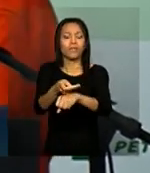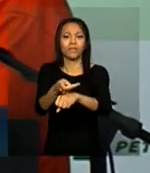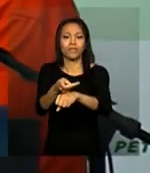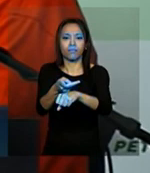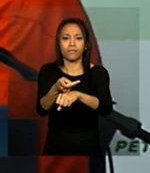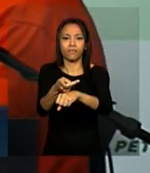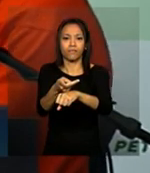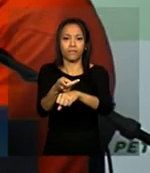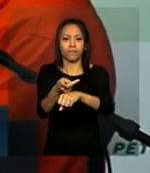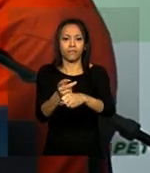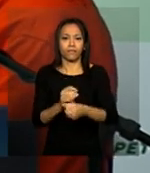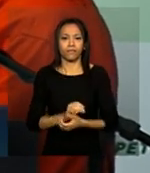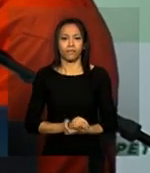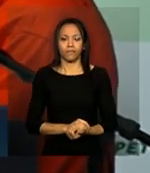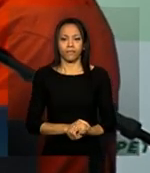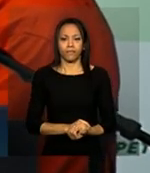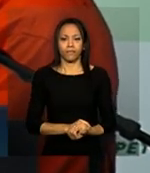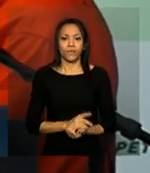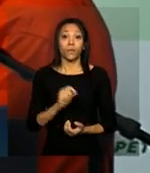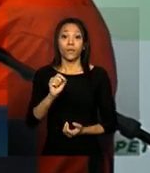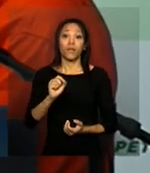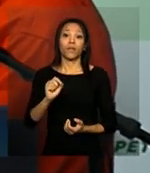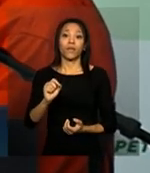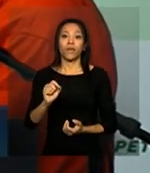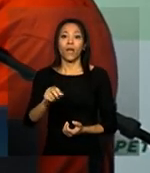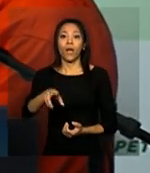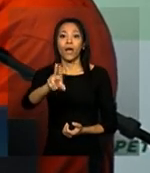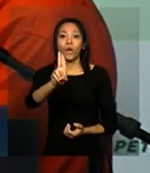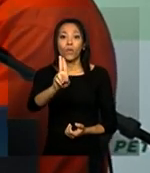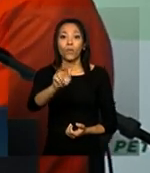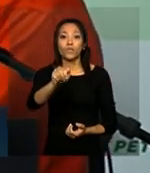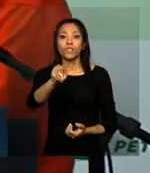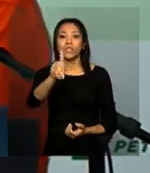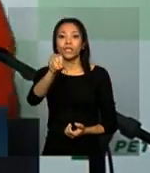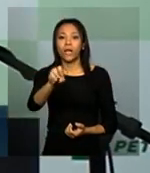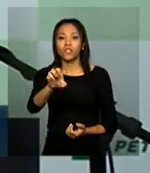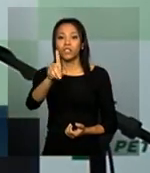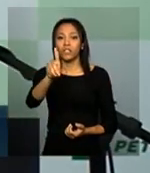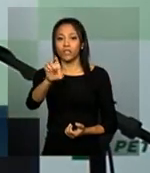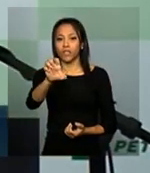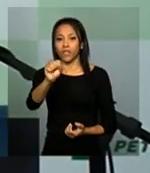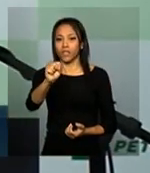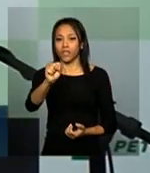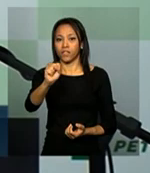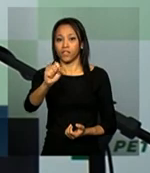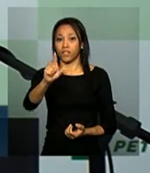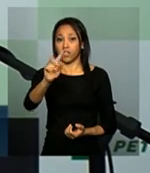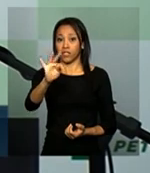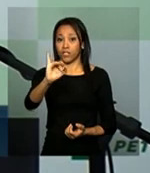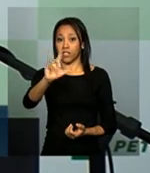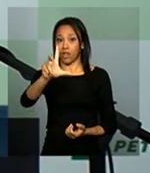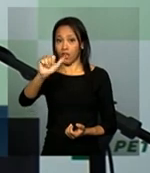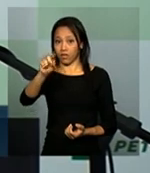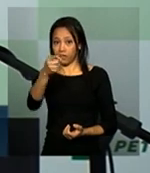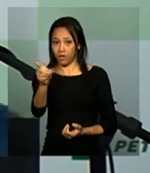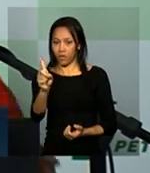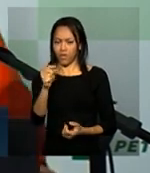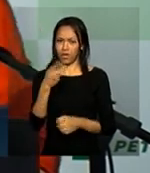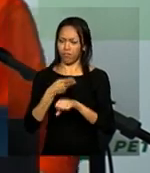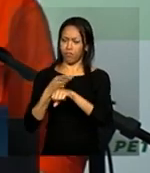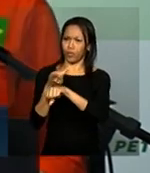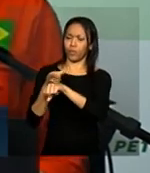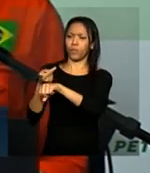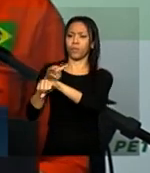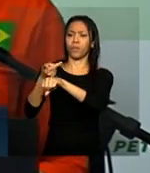procurava a unidade de destilação. Ele procurava e ficou bravíssimo, porque